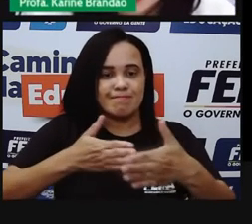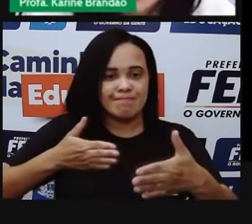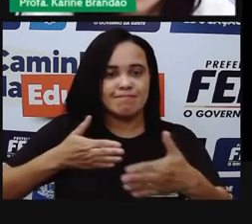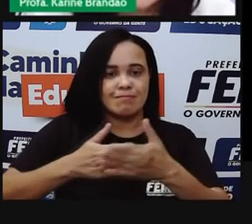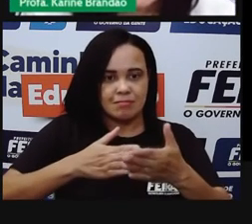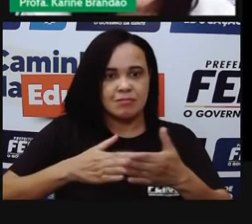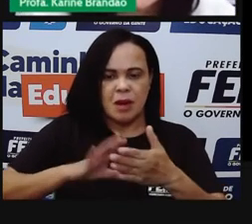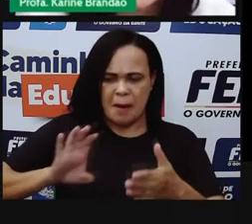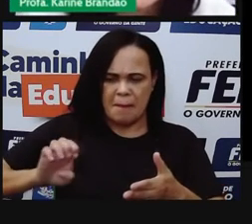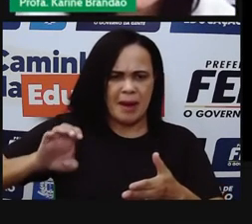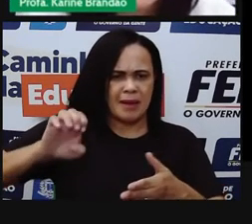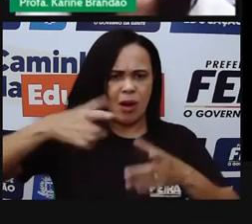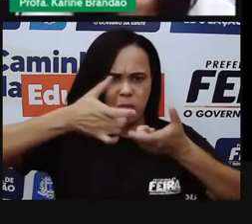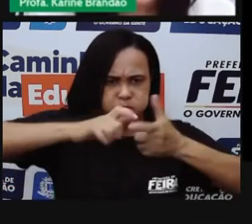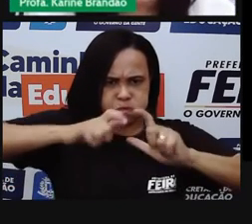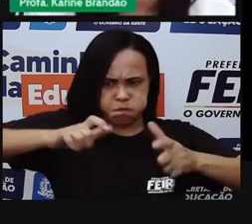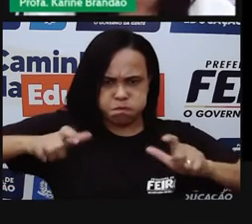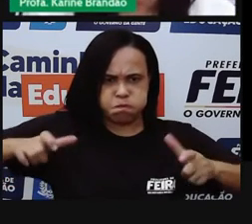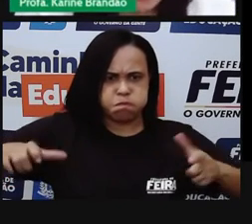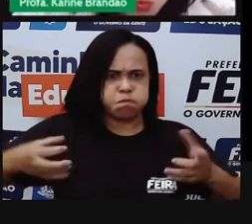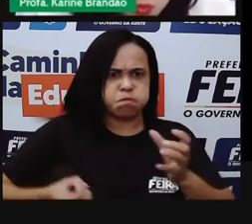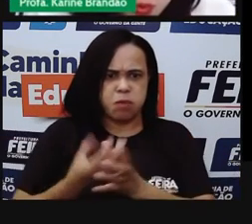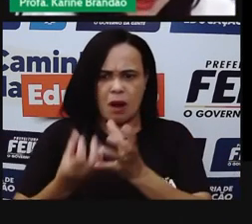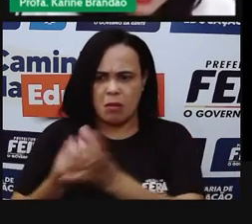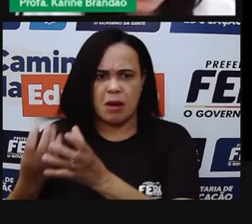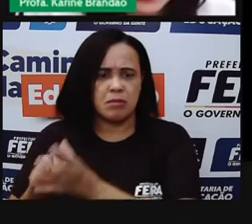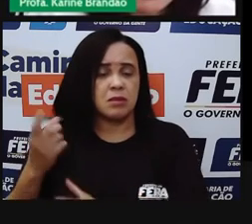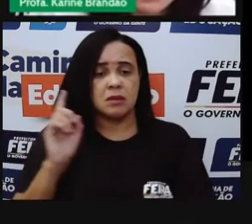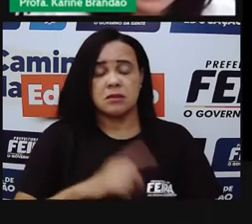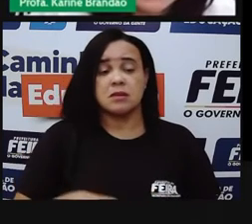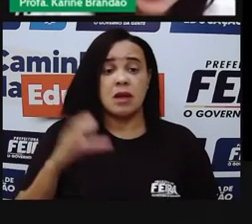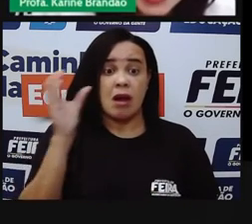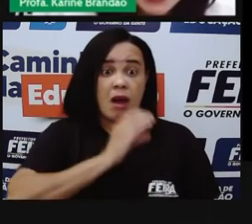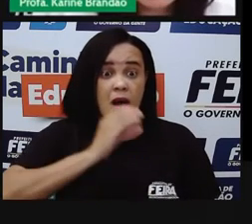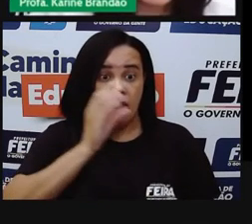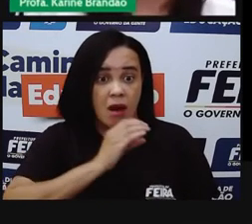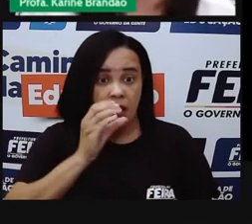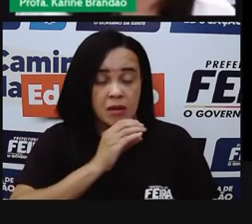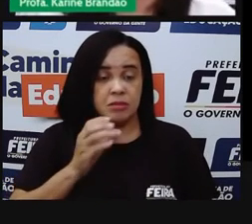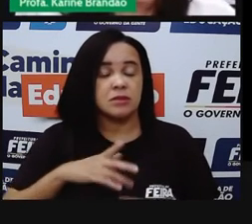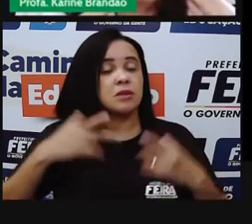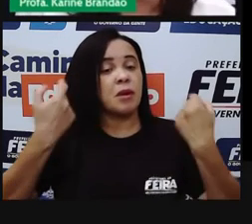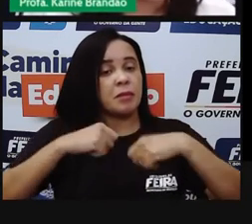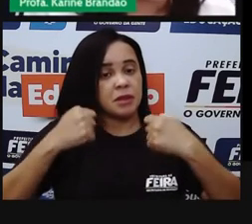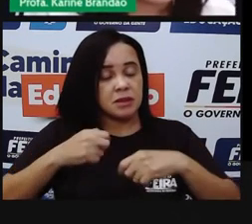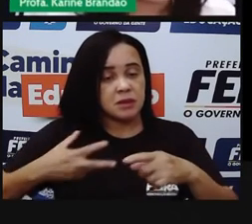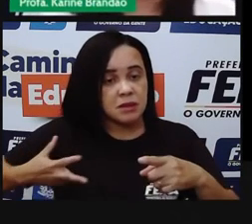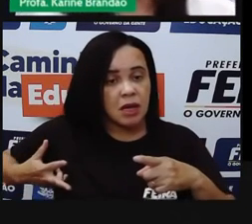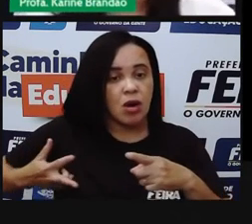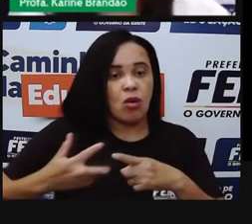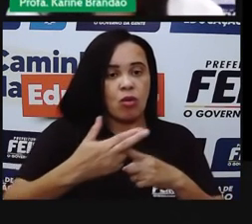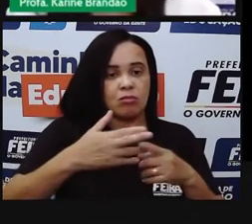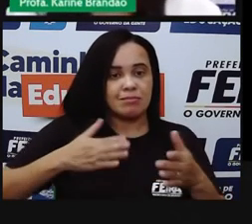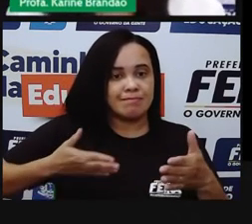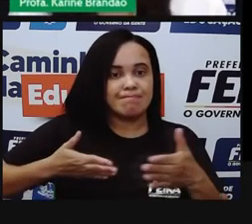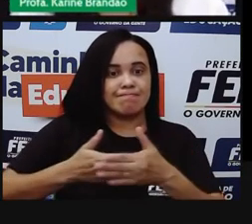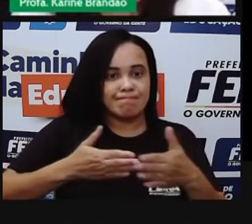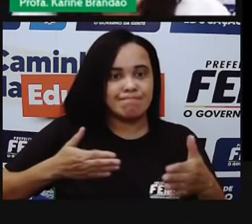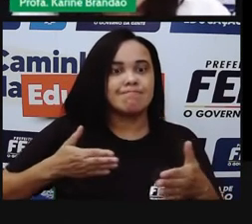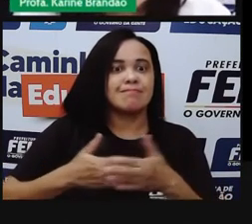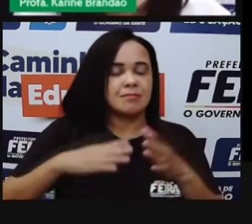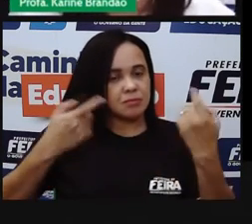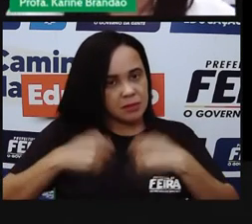vão pensar, as bactérias elas se reproduzem, olha aí, muito rápido, certo? Então, é uma característica da